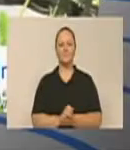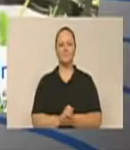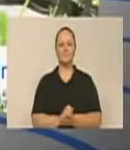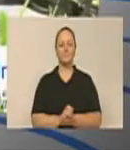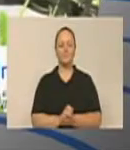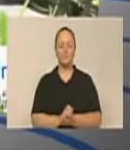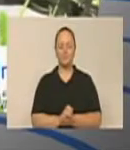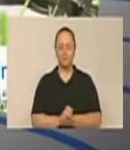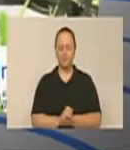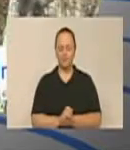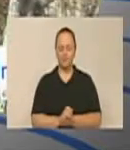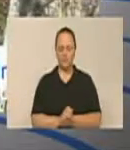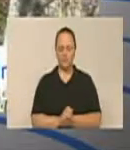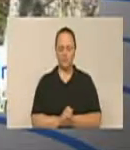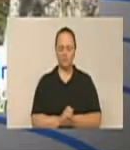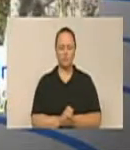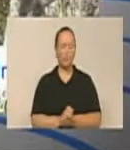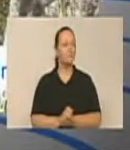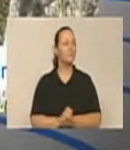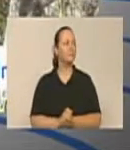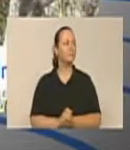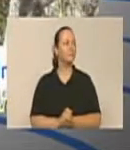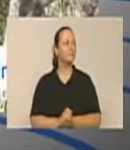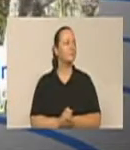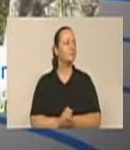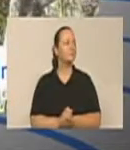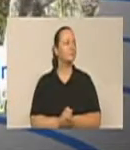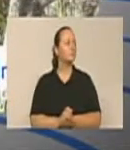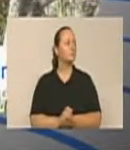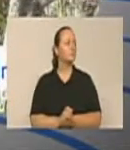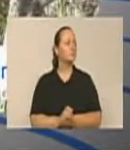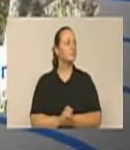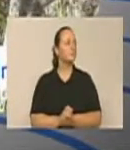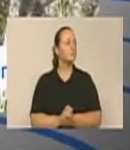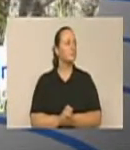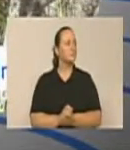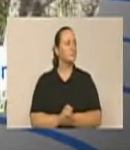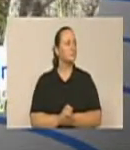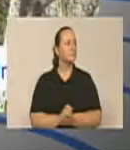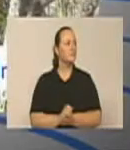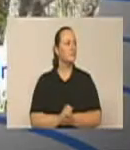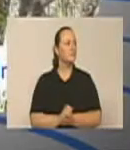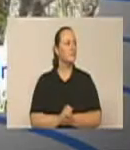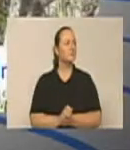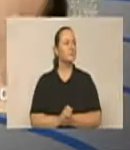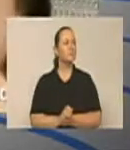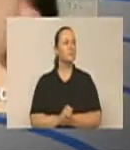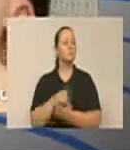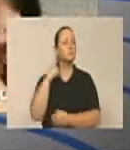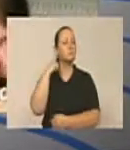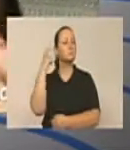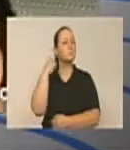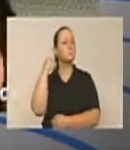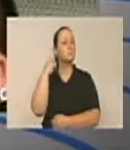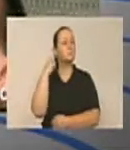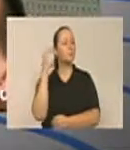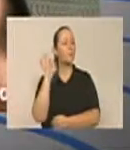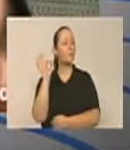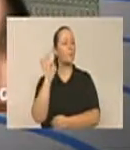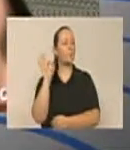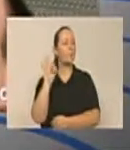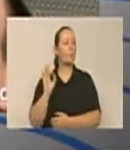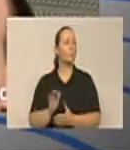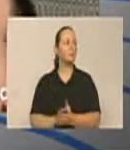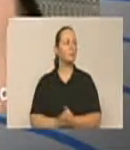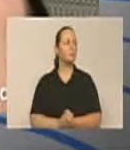podem piorar o quadro. Portanto, hoje vamos acompanhar uma simulação e aprender com as dicas do médico.